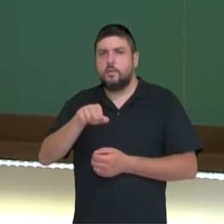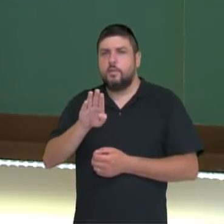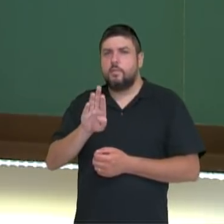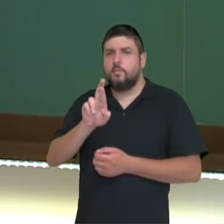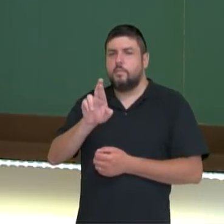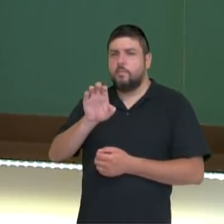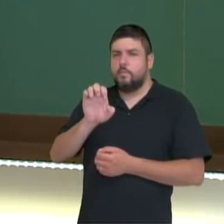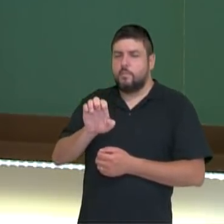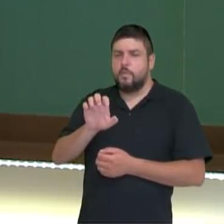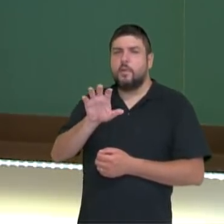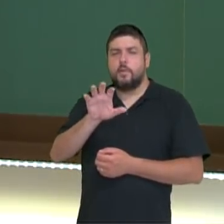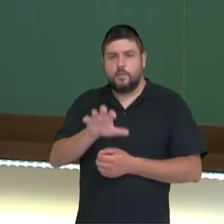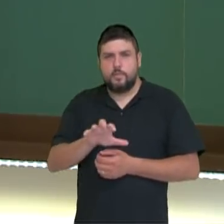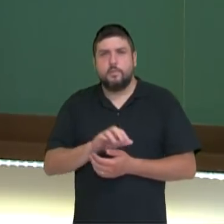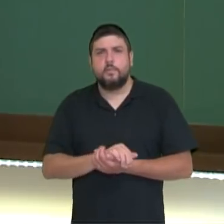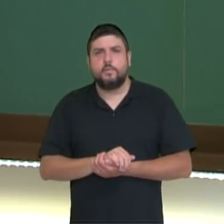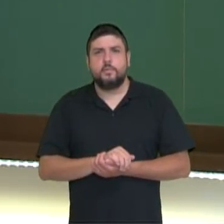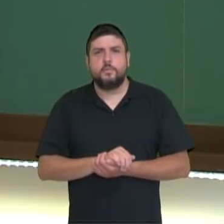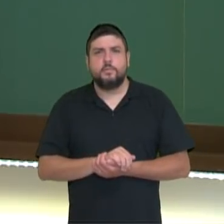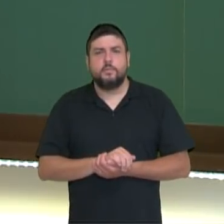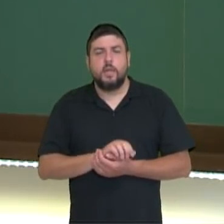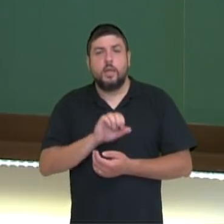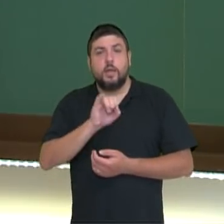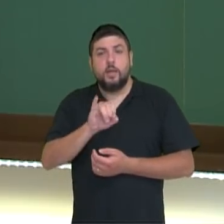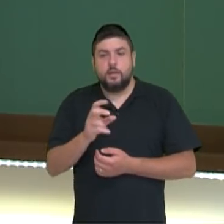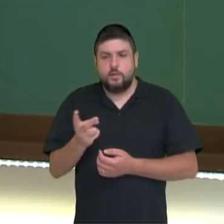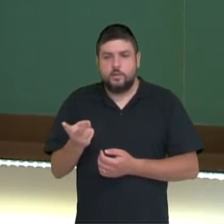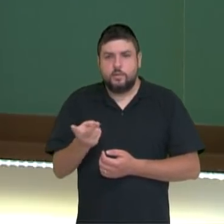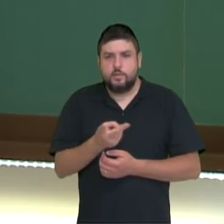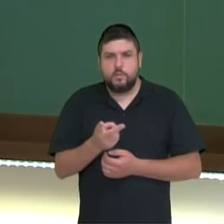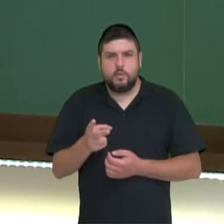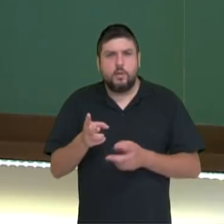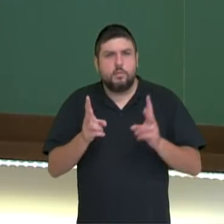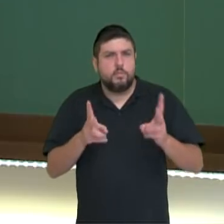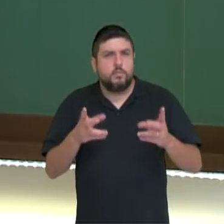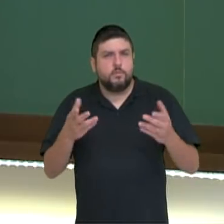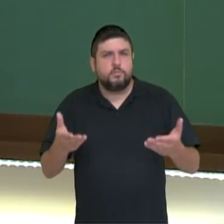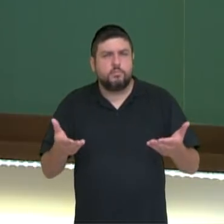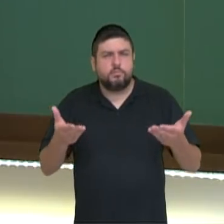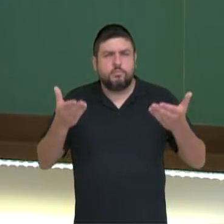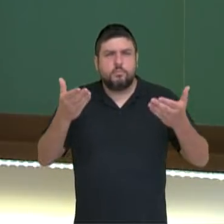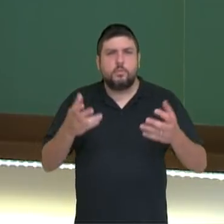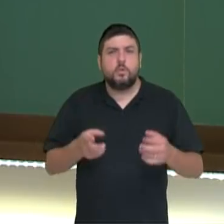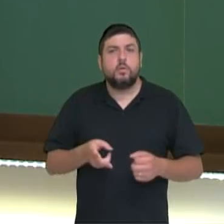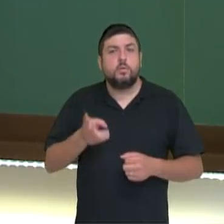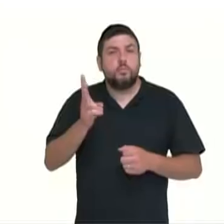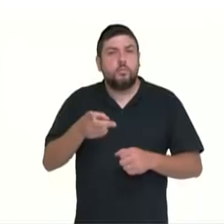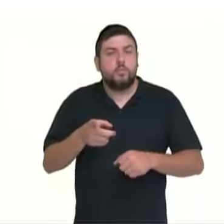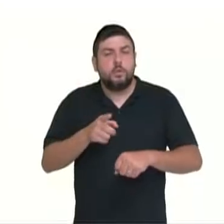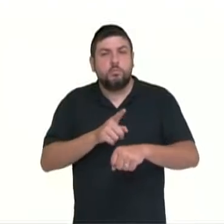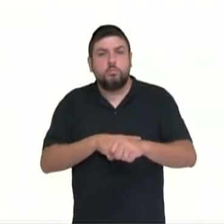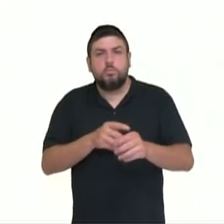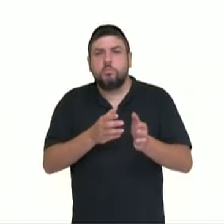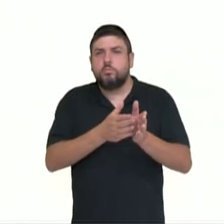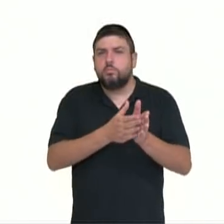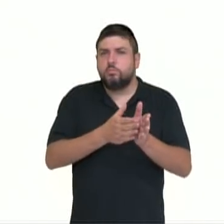acertou. Porque se eles têm a mesma altura, a mesma duração, né? E